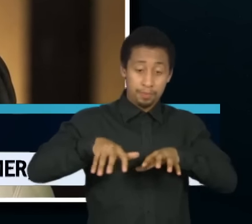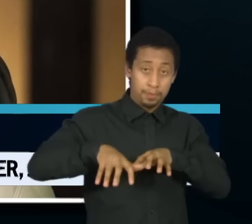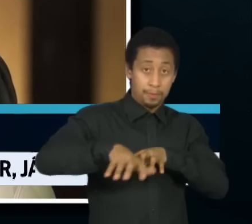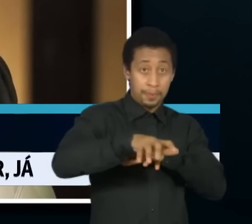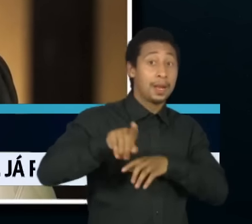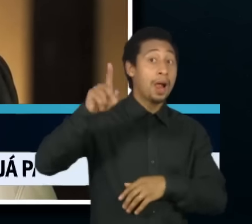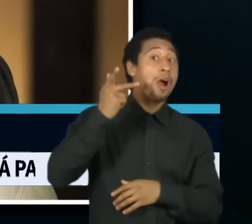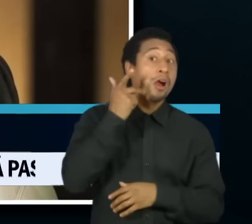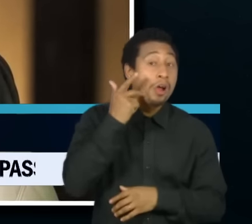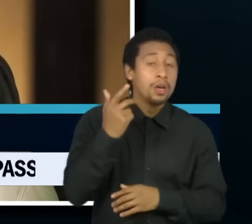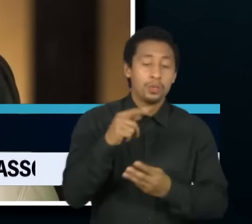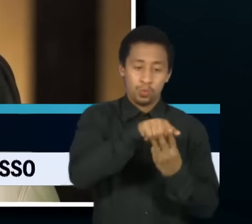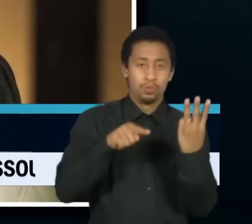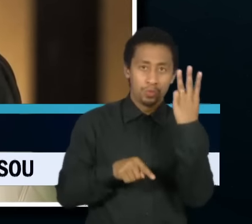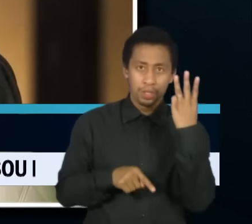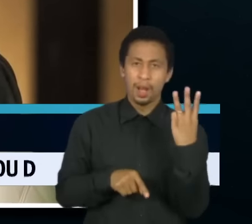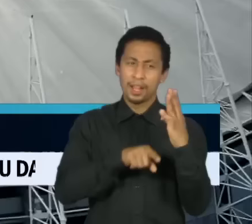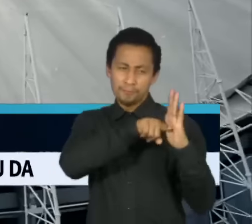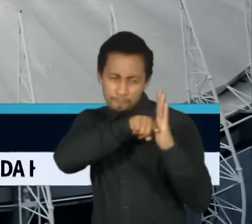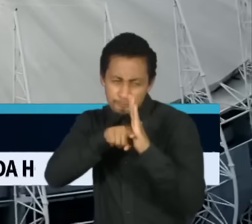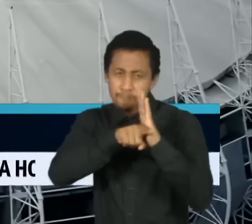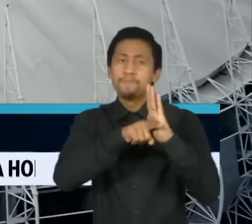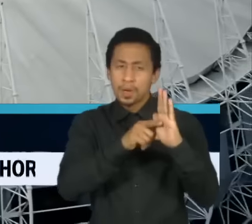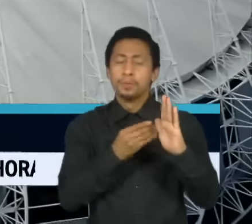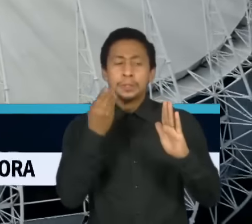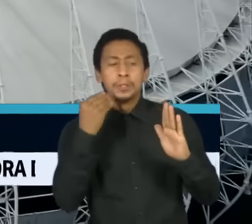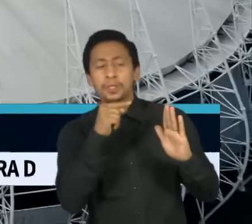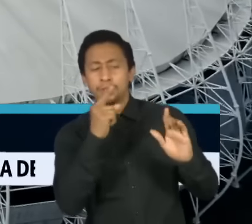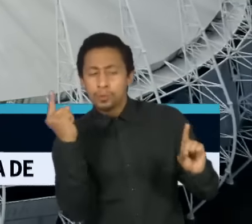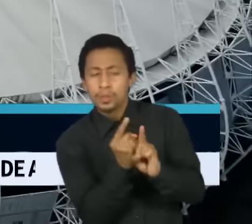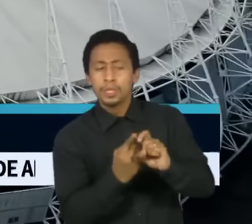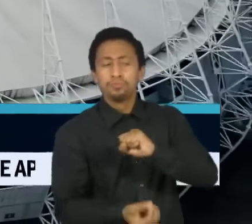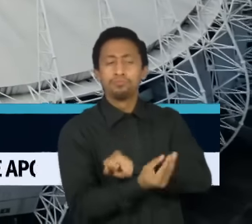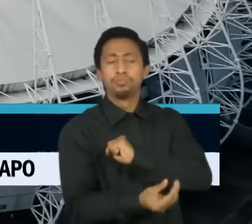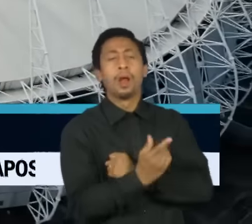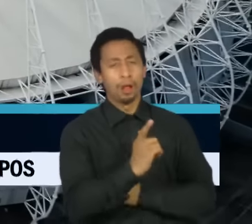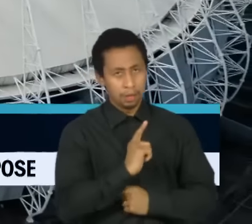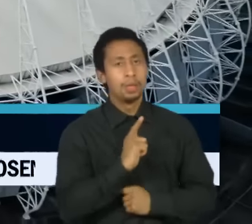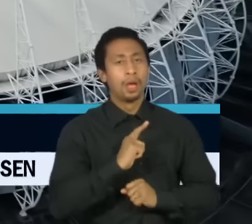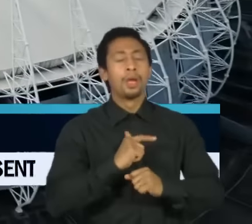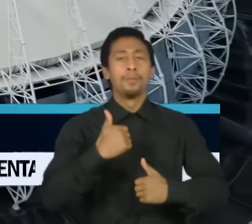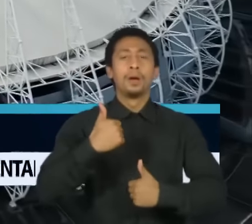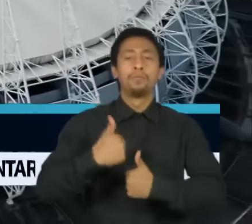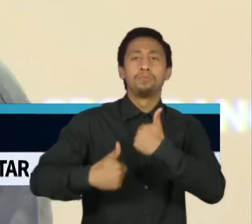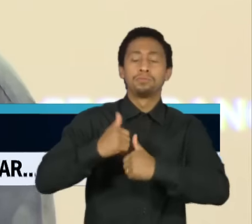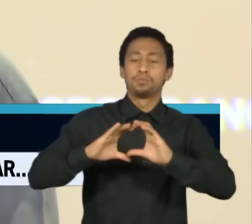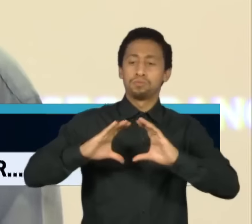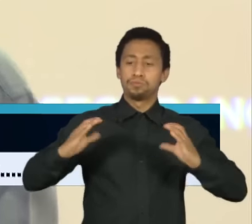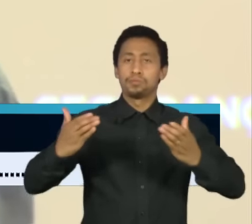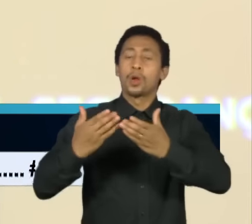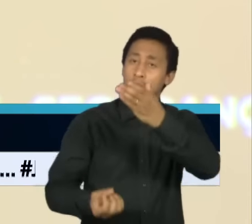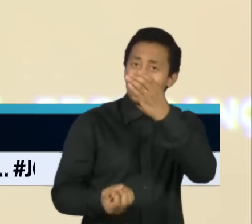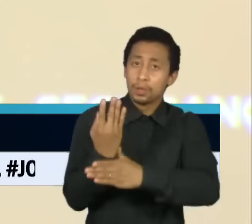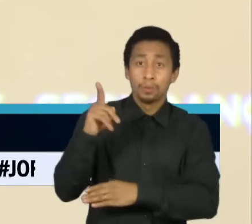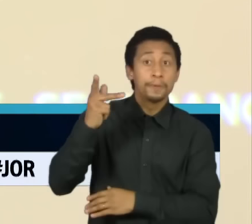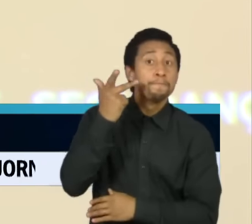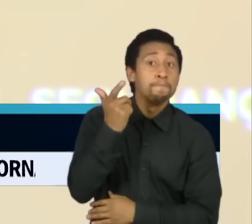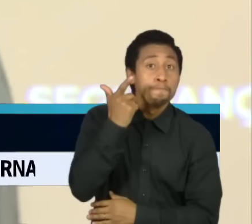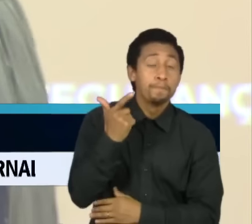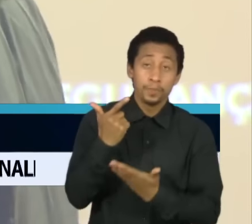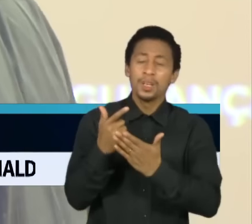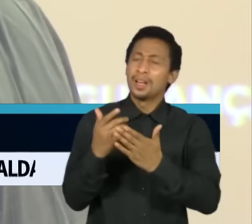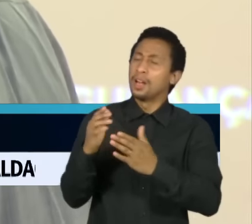são investigados por um suposto desvio de verbas das obras de construção do estádio Castelão, em Fortaleza. Ciro afirma que a operação